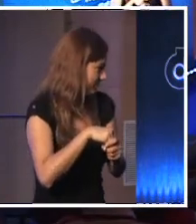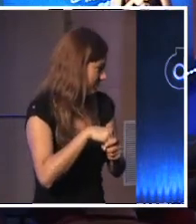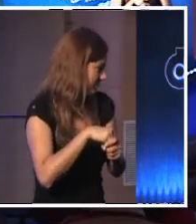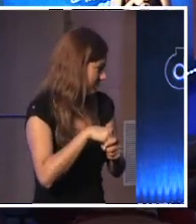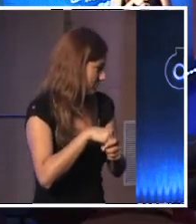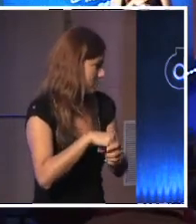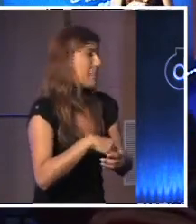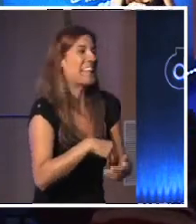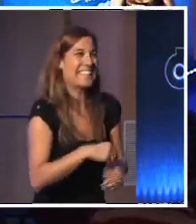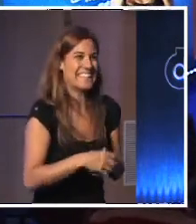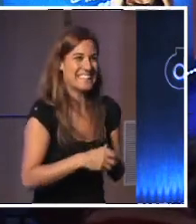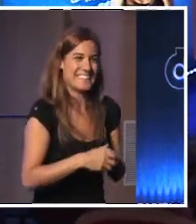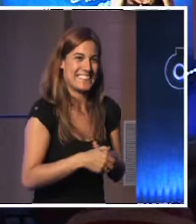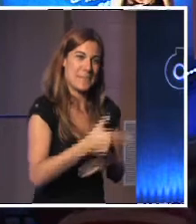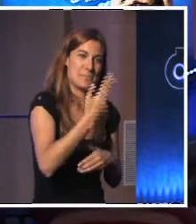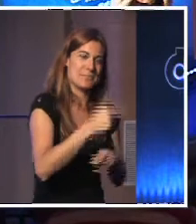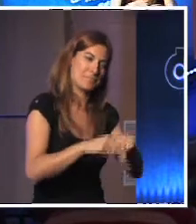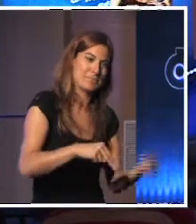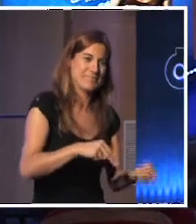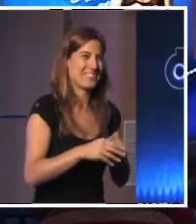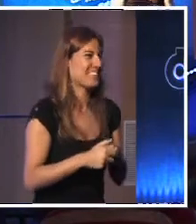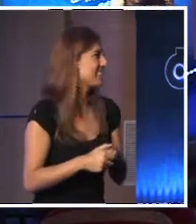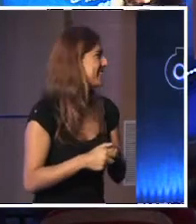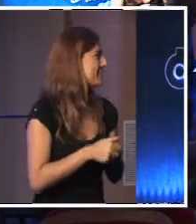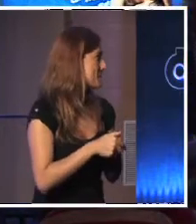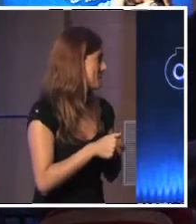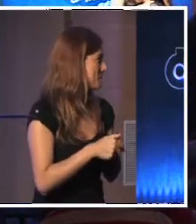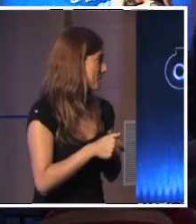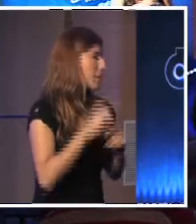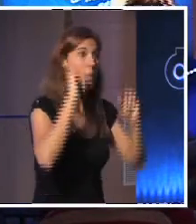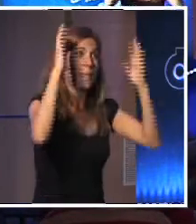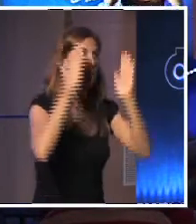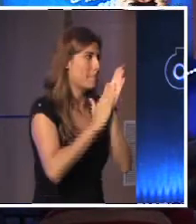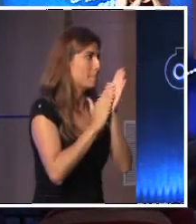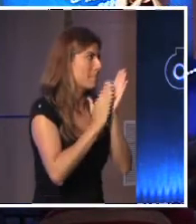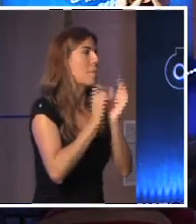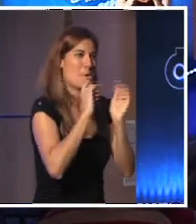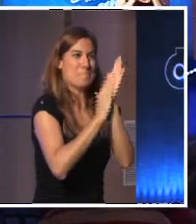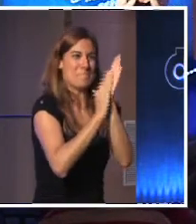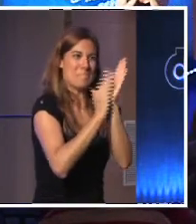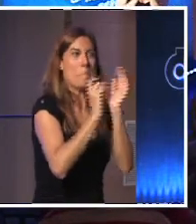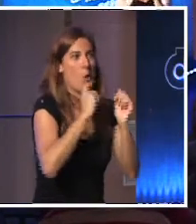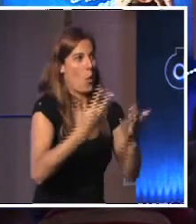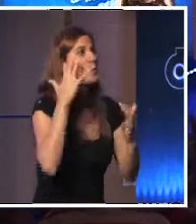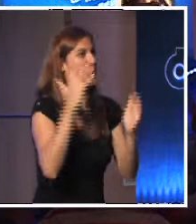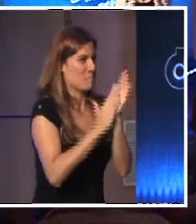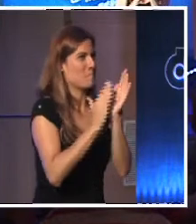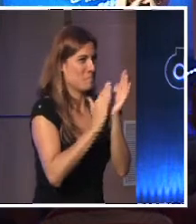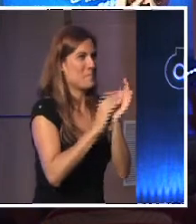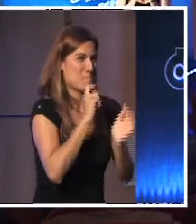também a pessoa com deficiência auditiva. Obrigada. Muito obrigada. Agora podemos dar palmas, não podemos? Sim, agora podem. Palmas para a Zuzu e ao